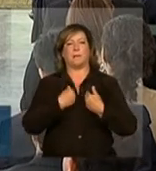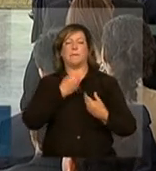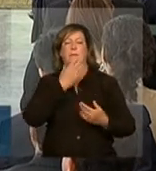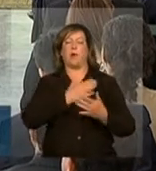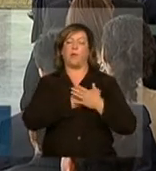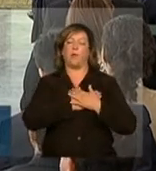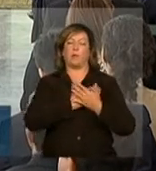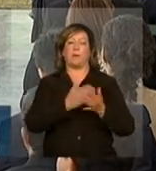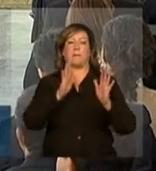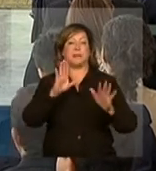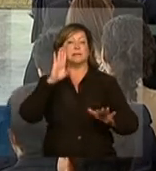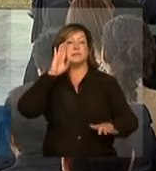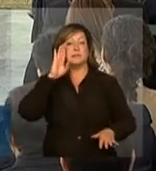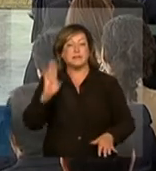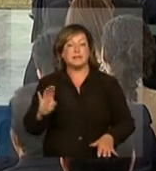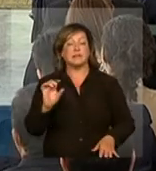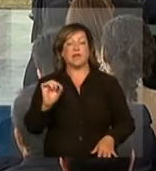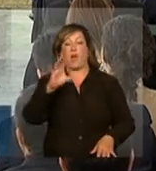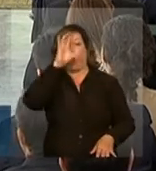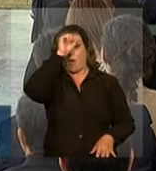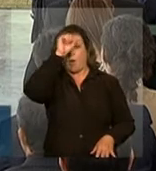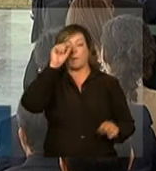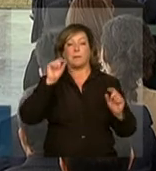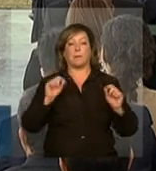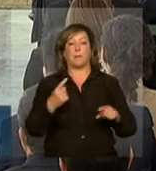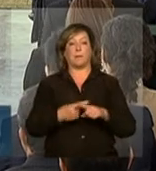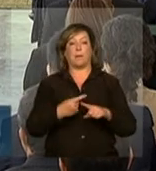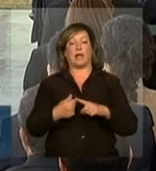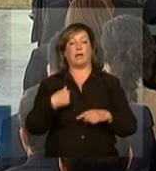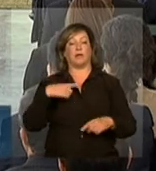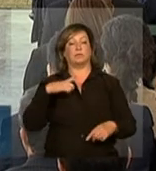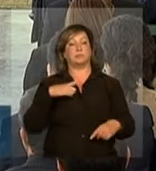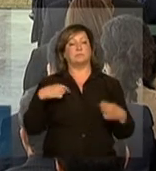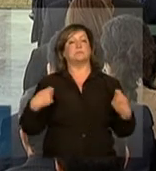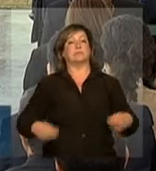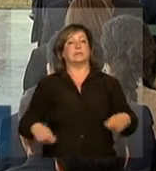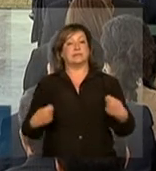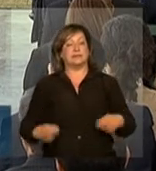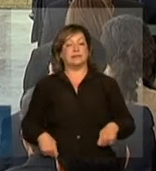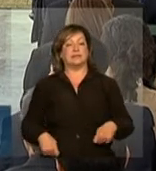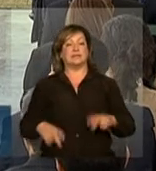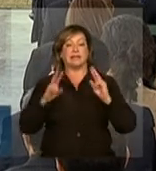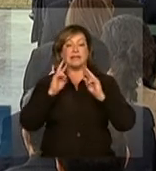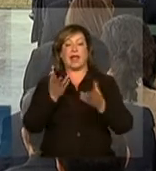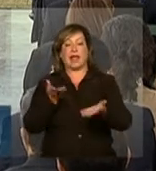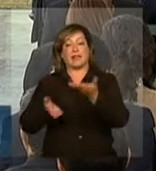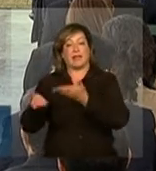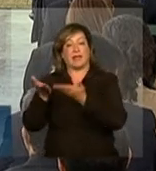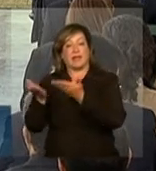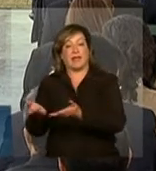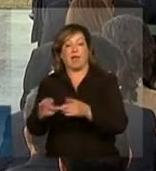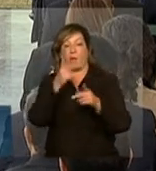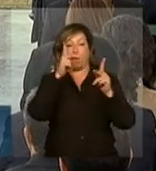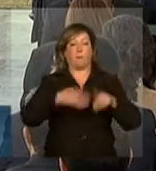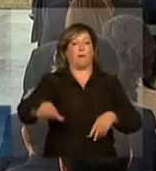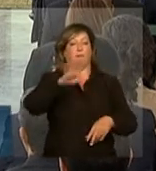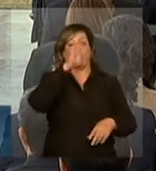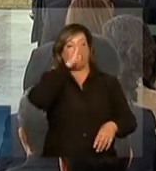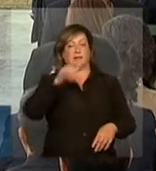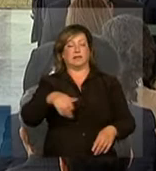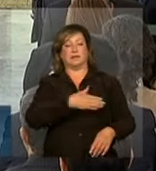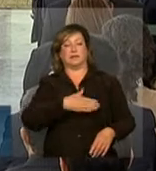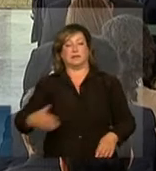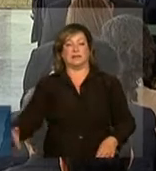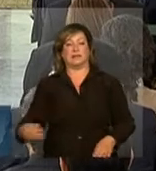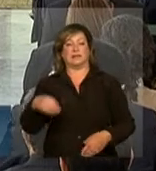generosidade, mas, sobretudo, a compreensão, porque tive de partilhar a minha atenção entre eles e o povo brasileiro durante esse